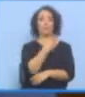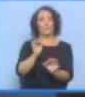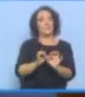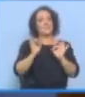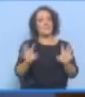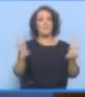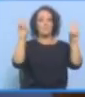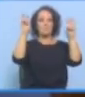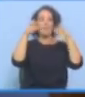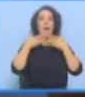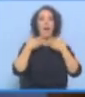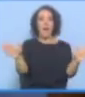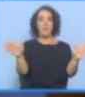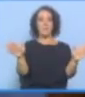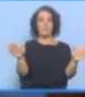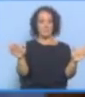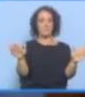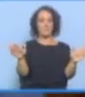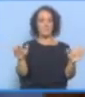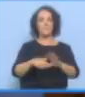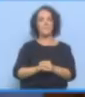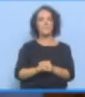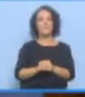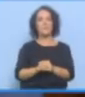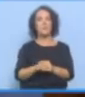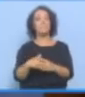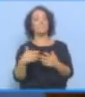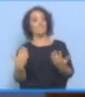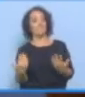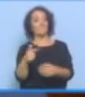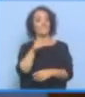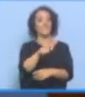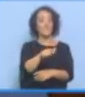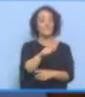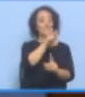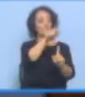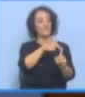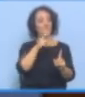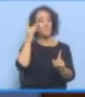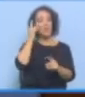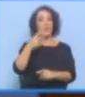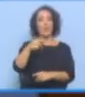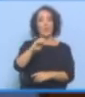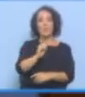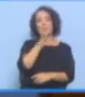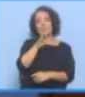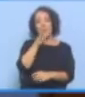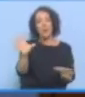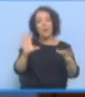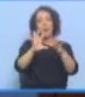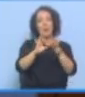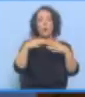o abre-te. Não é? Pois, portanto, o Frei José Nunes fez agora aqui uma ligação